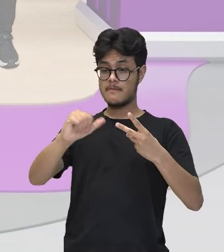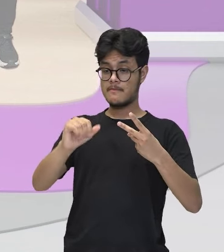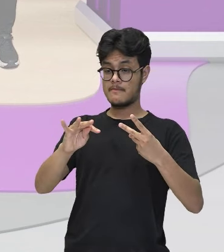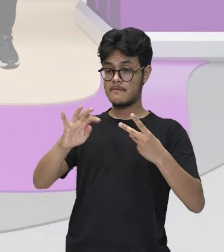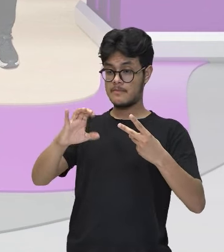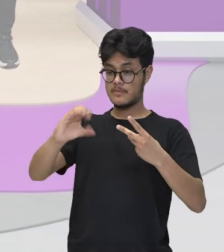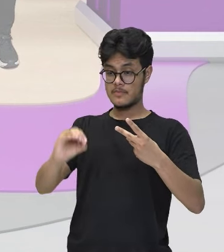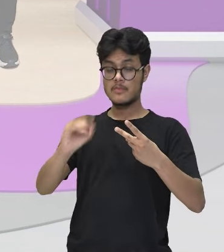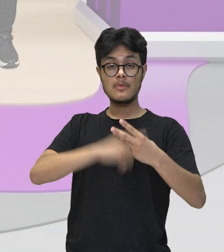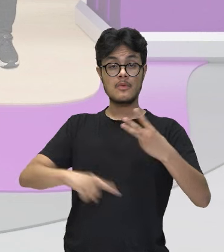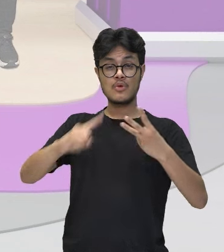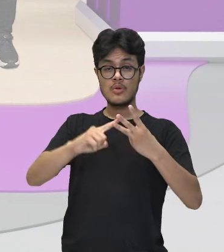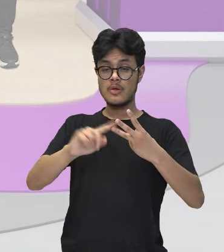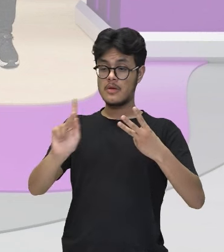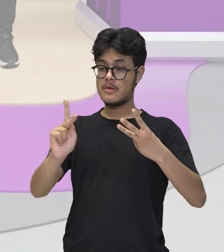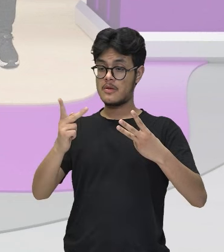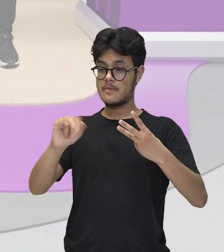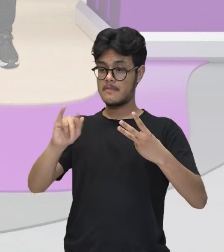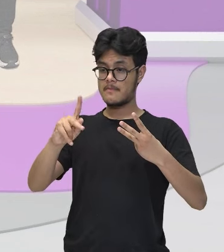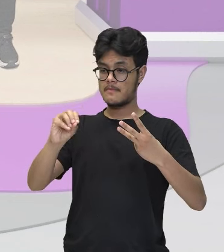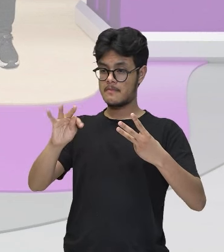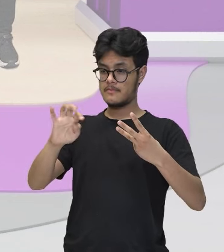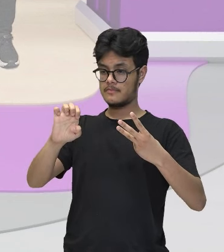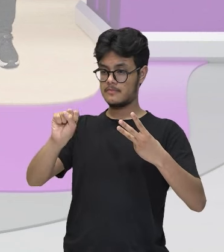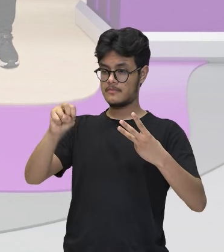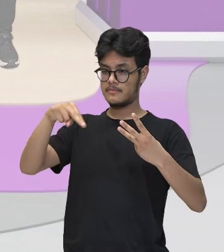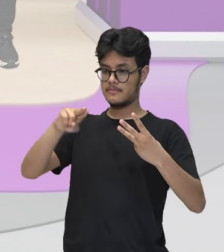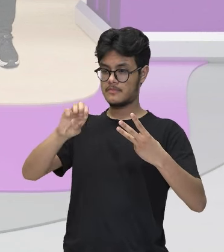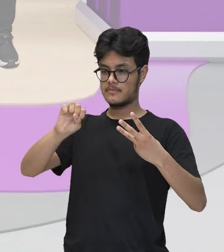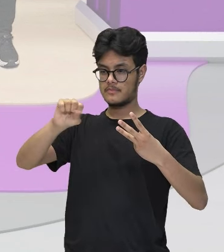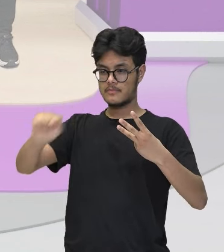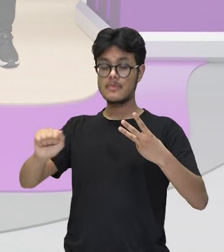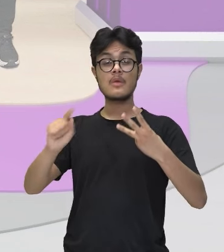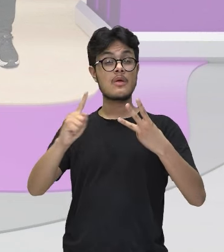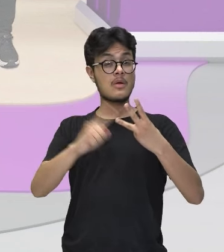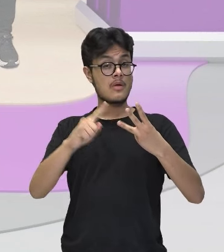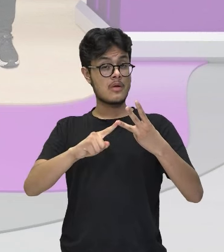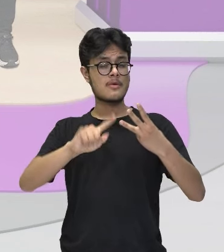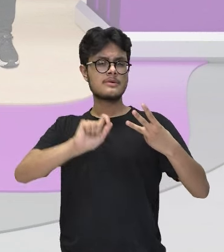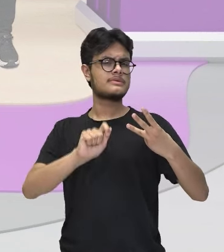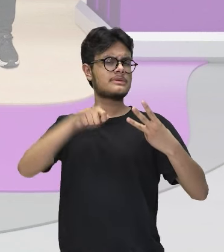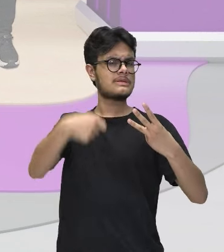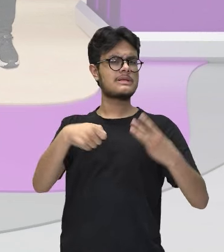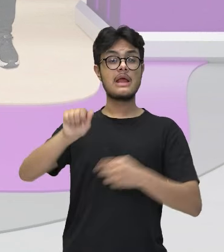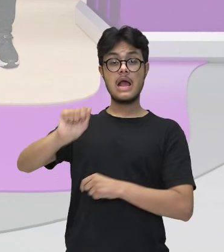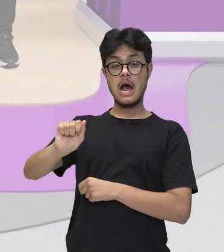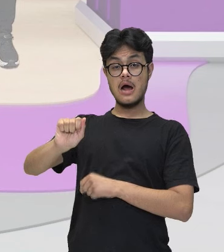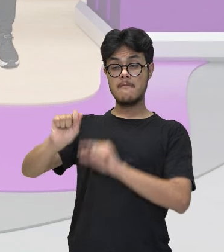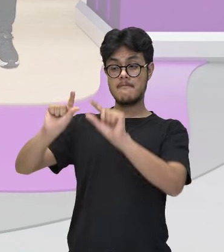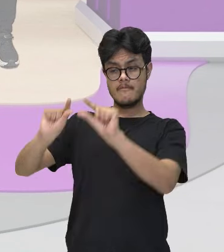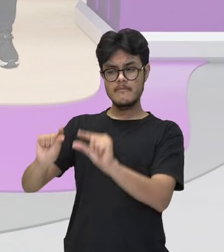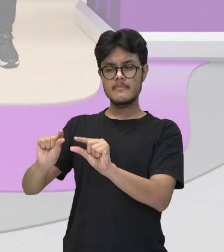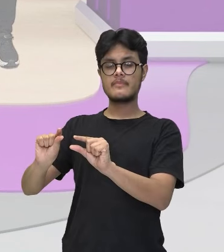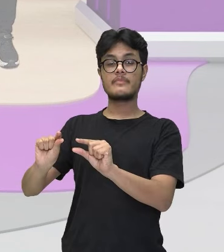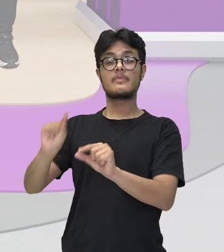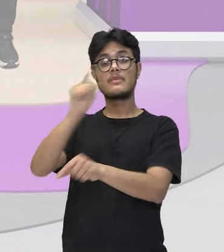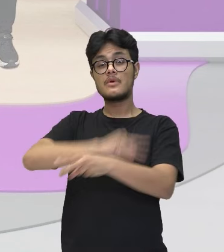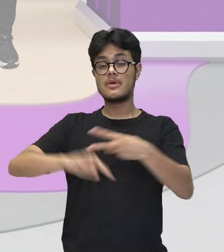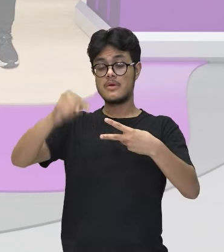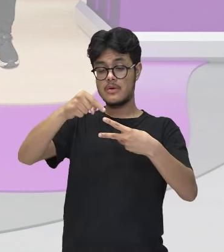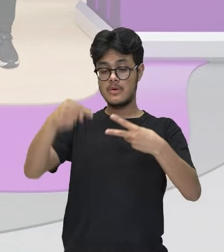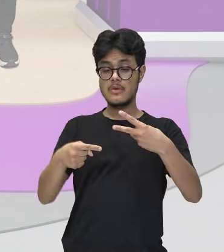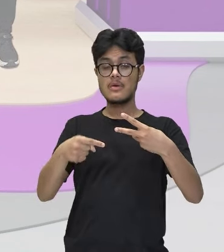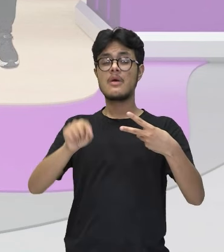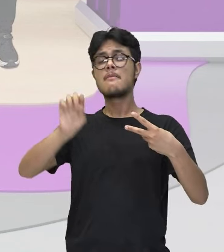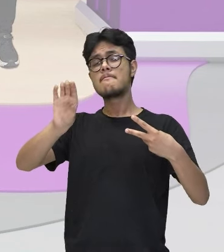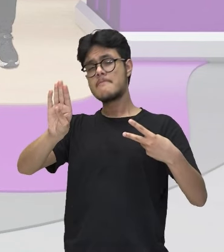gente chama aí a hipotenusa de A, a letra A minúscula, e os catetos são chamados de B minúsculo e